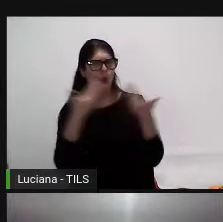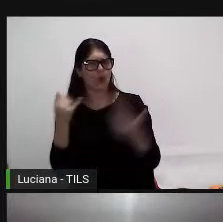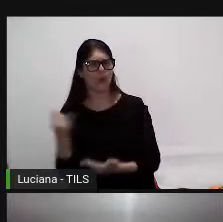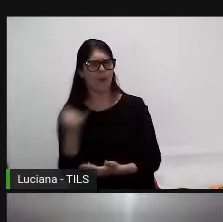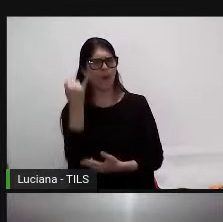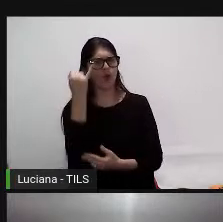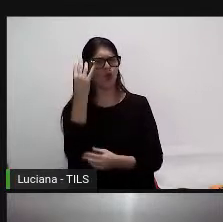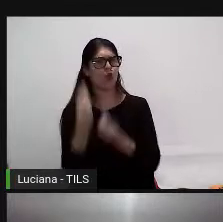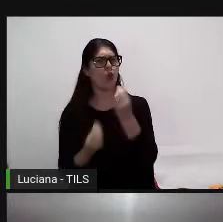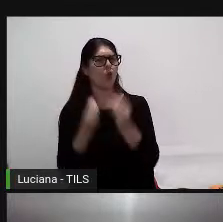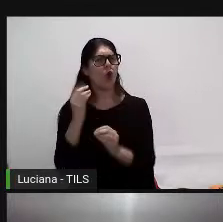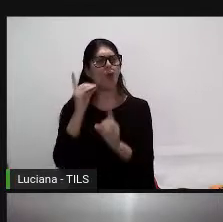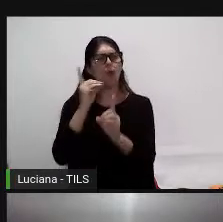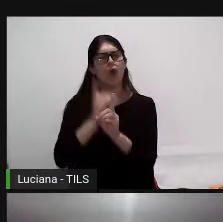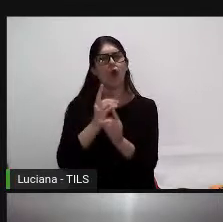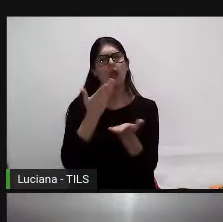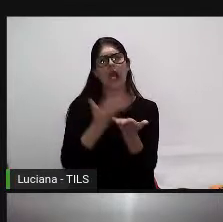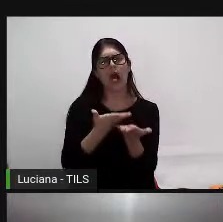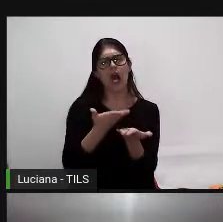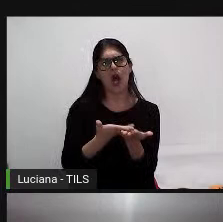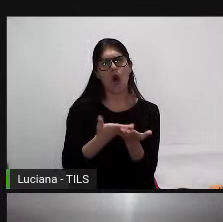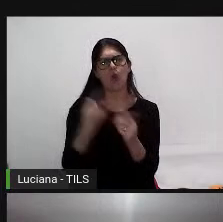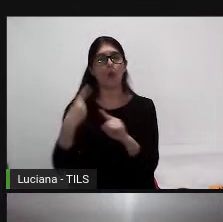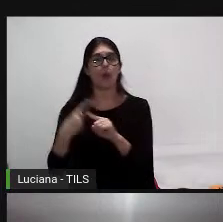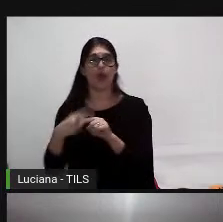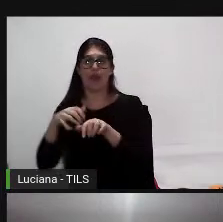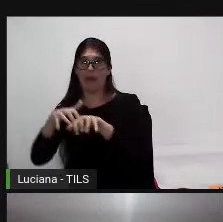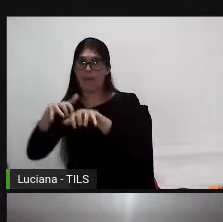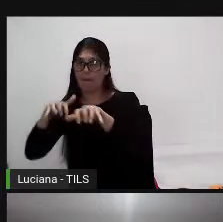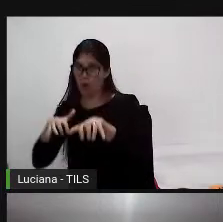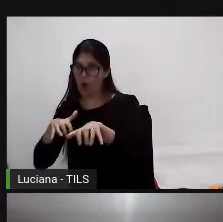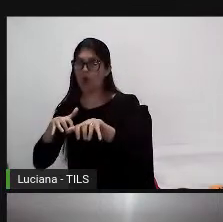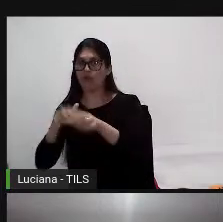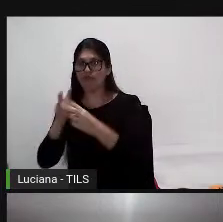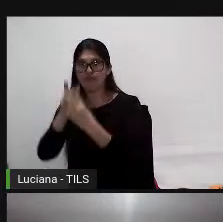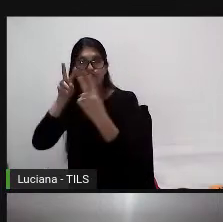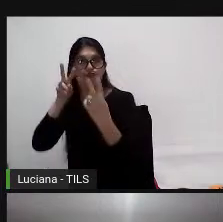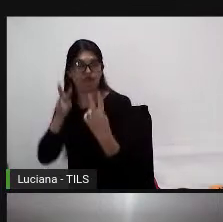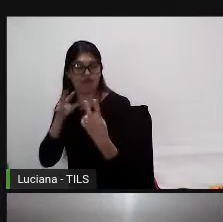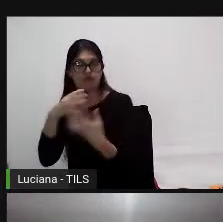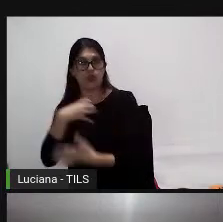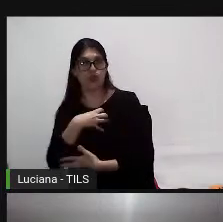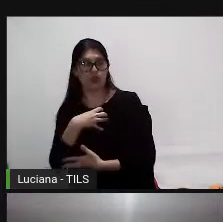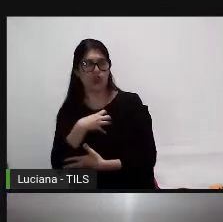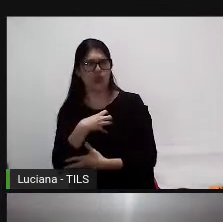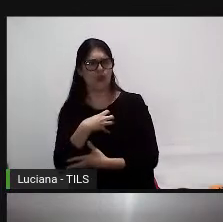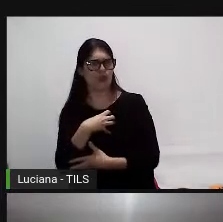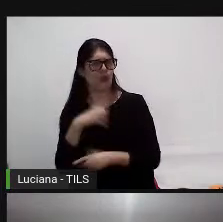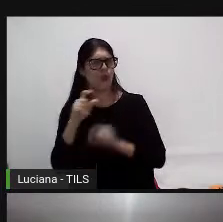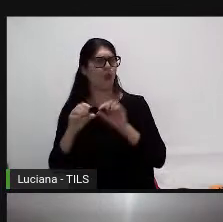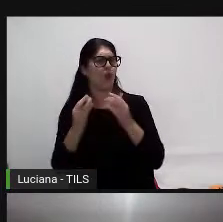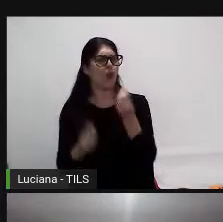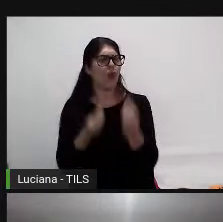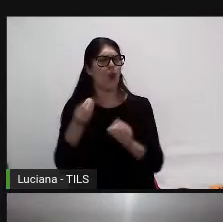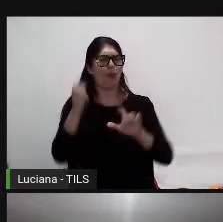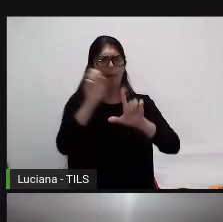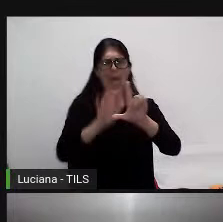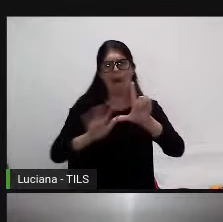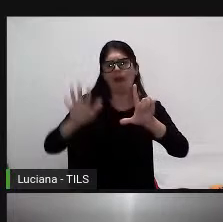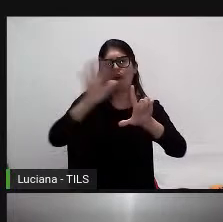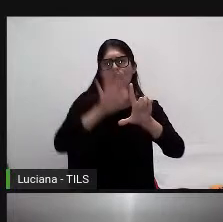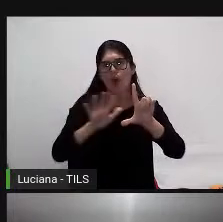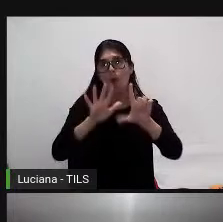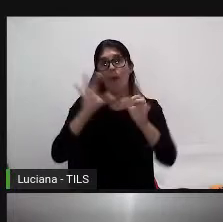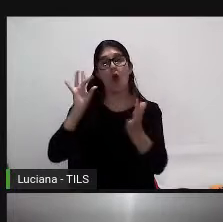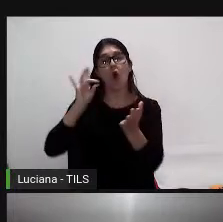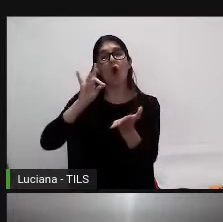aulas? Então, como nós estamos no calendário remoto, no ensino remoto, o ambiente virtual, oficial